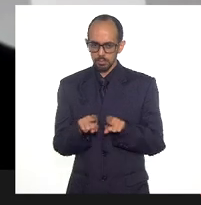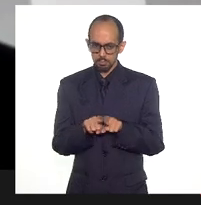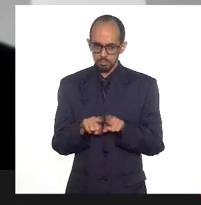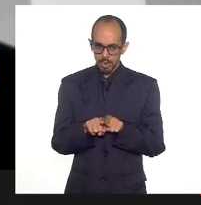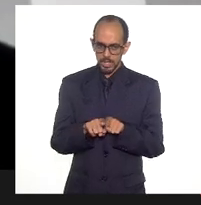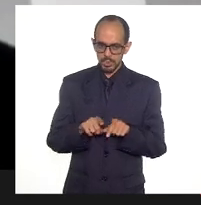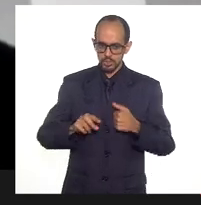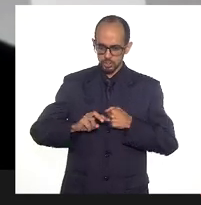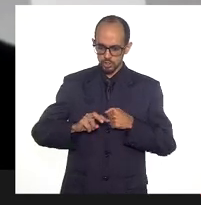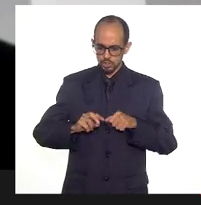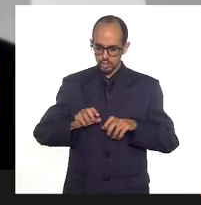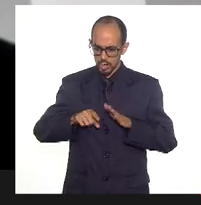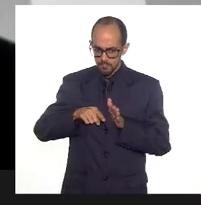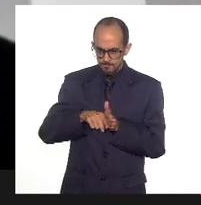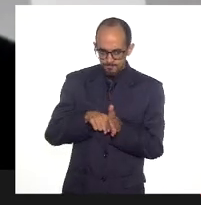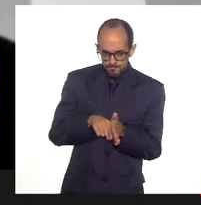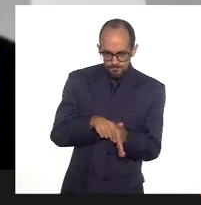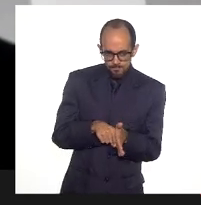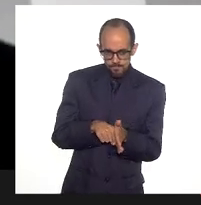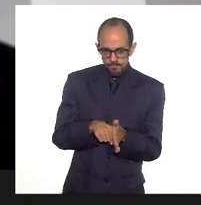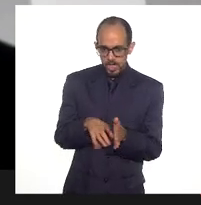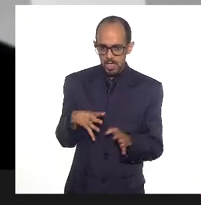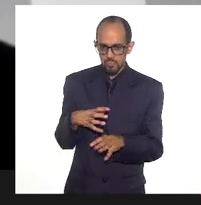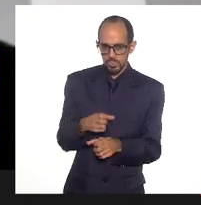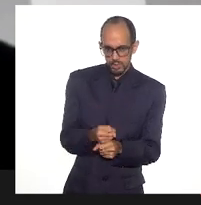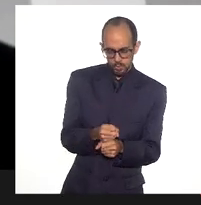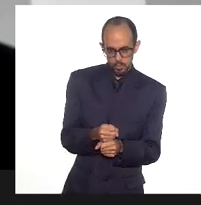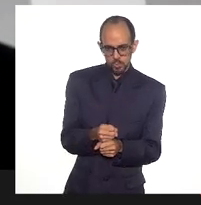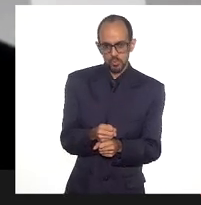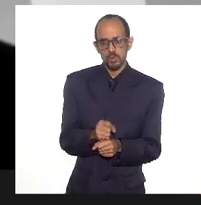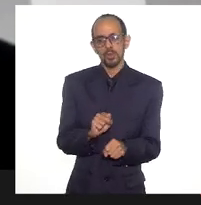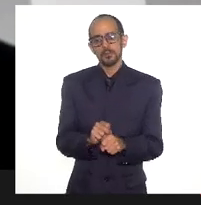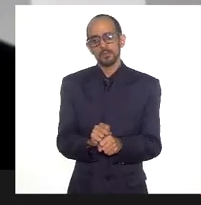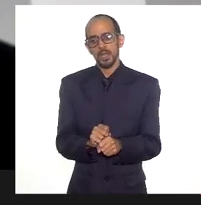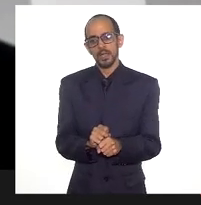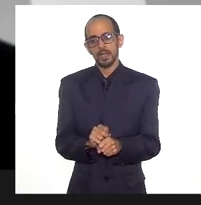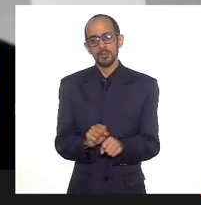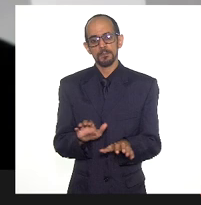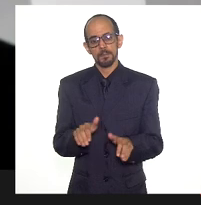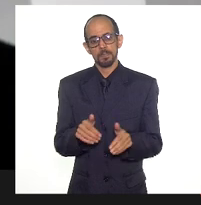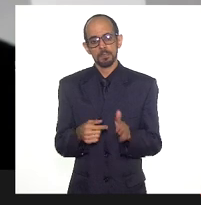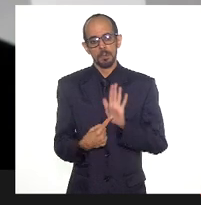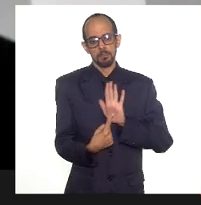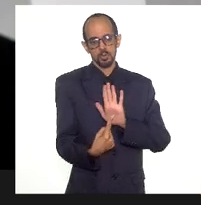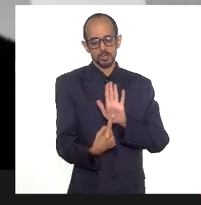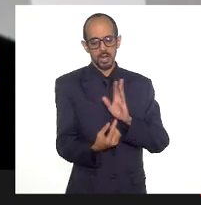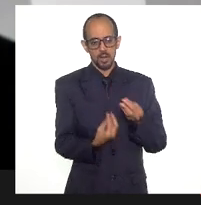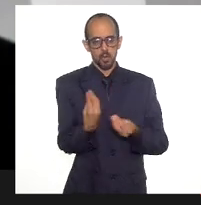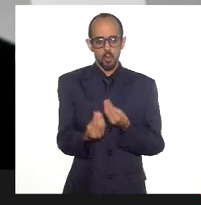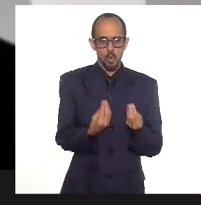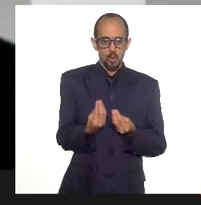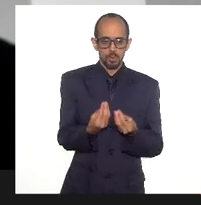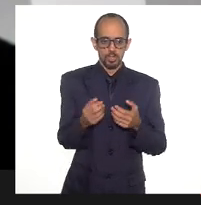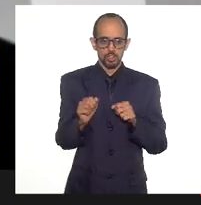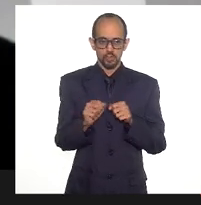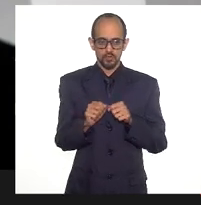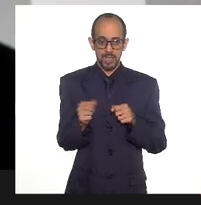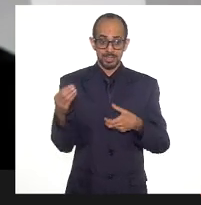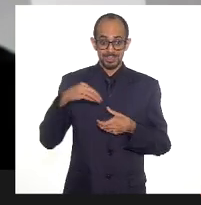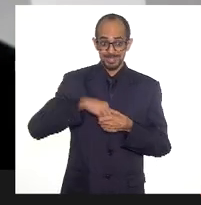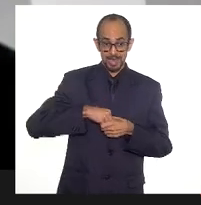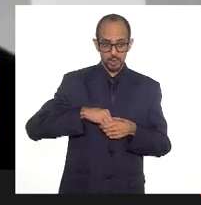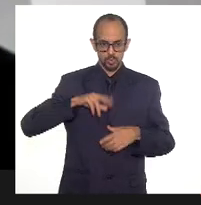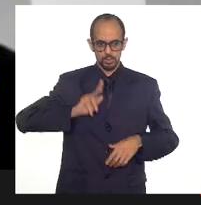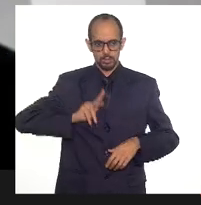alguns procedimentos. Eu acho que a apresentação ela tem o mérito não só de mostrar como nós fazemos dentro da Petrobras, somos o maior